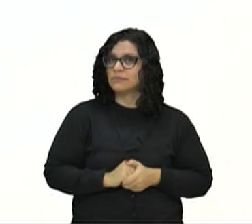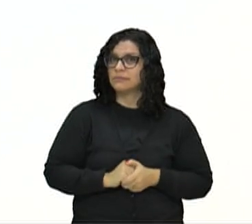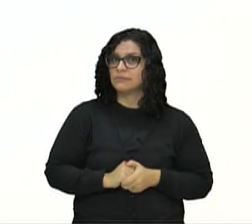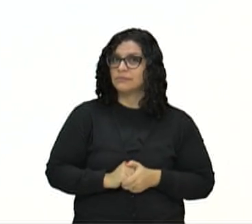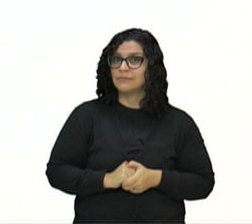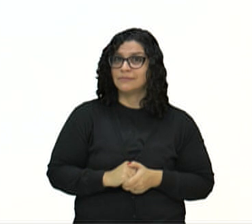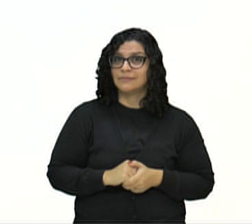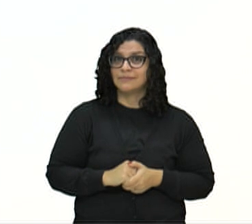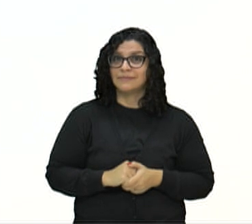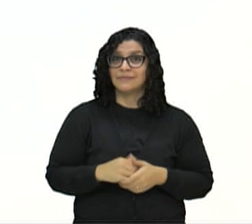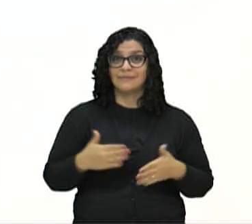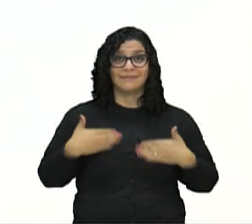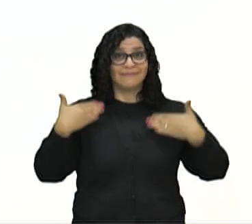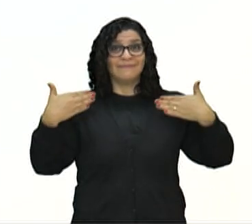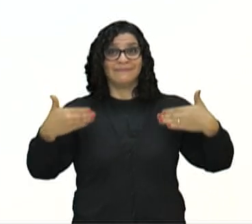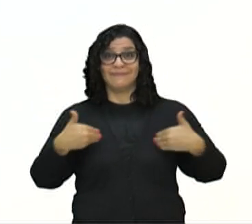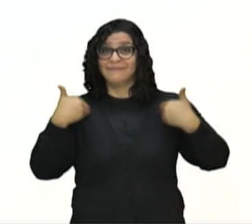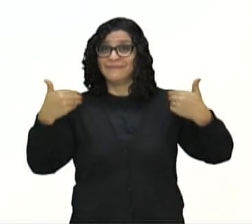Entusiasmo,